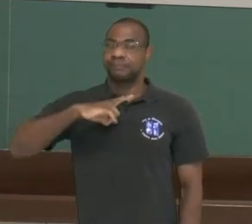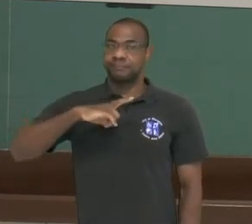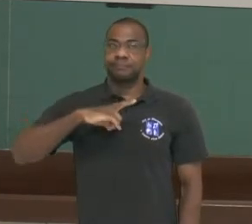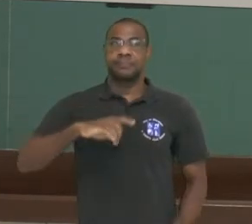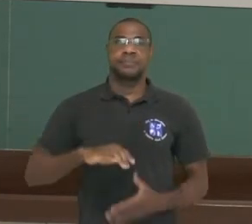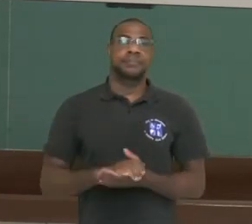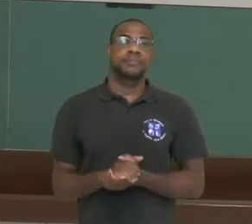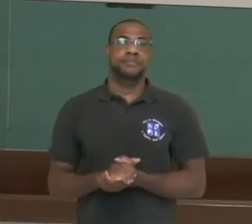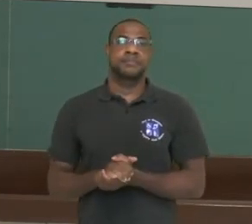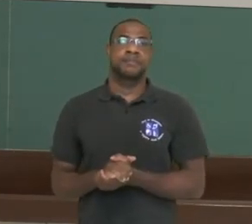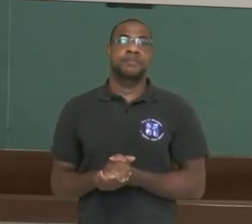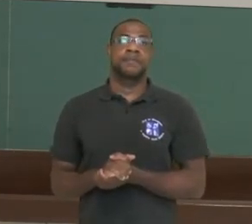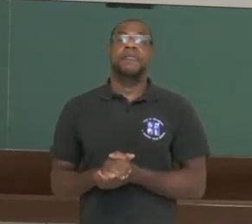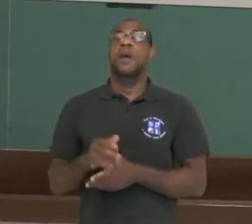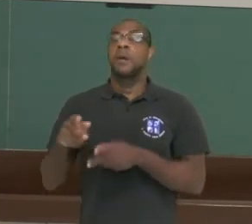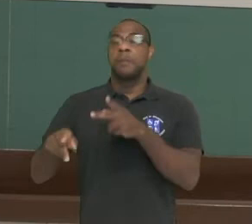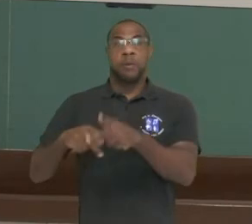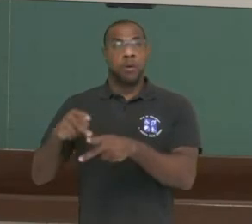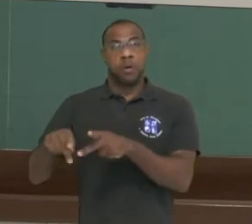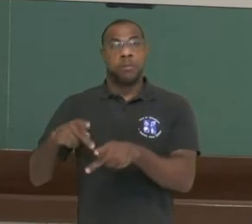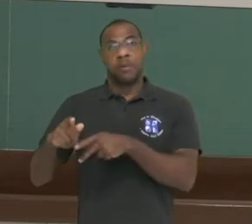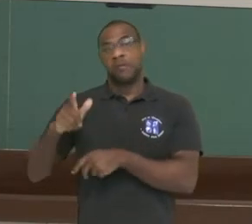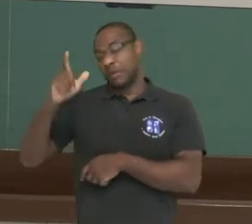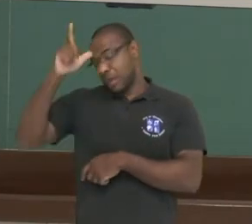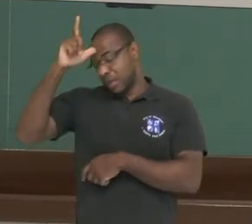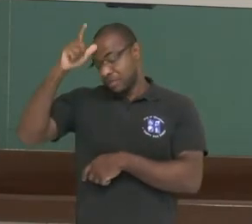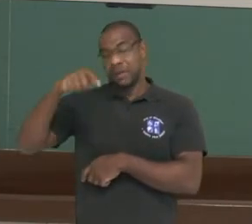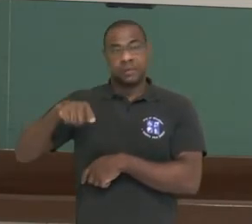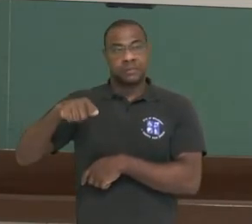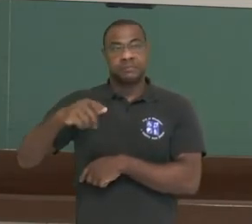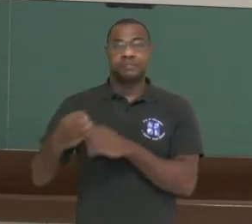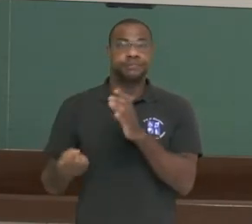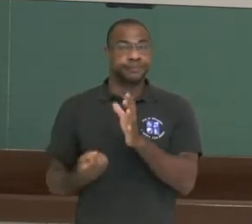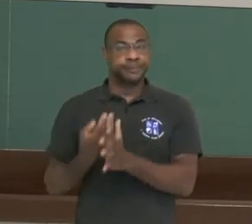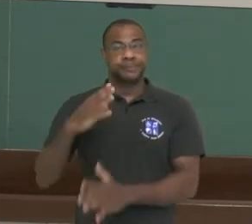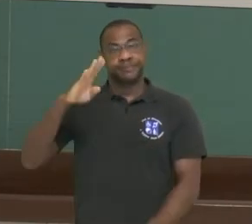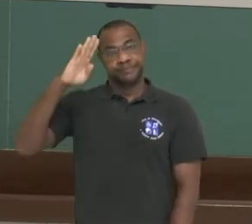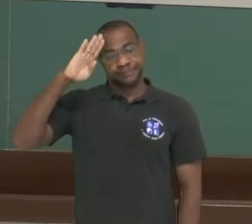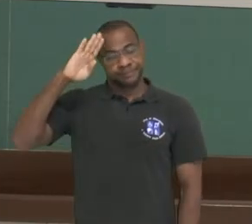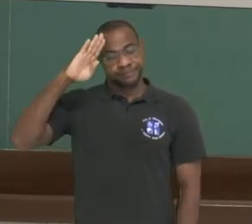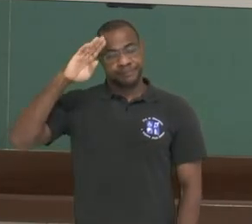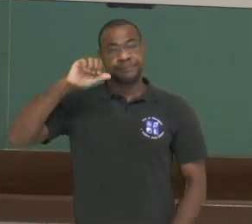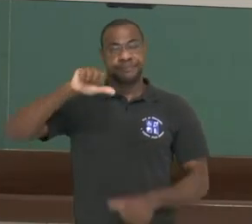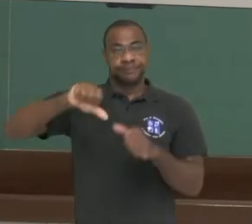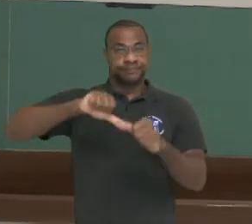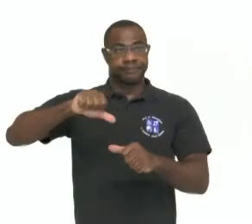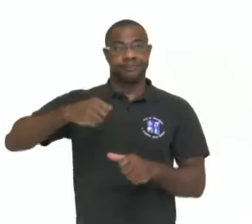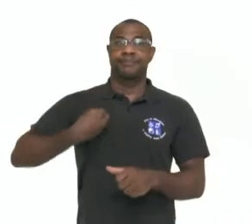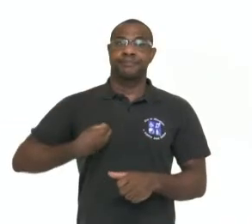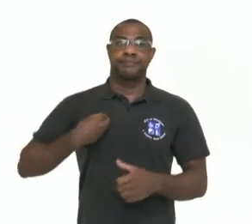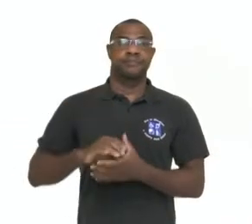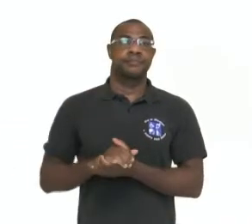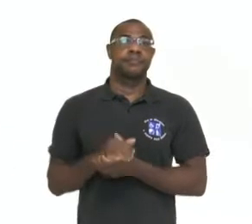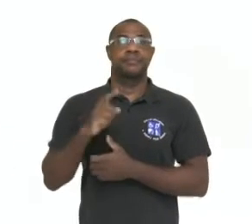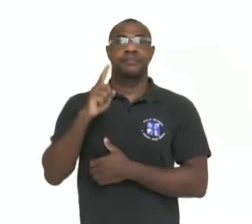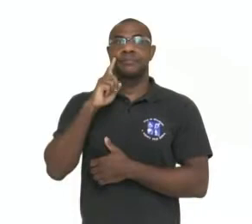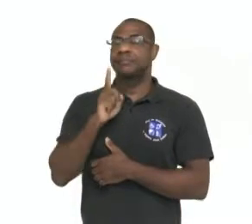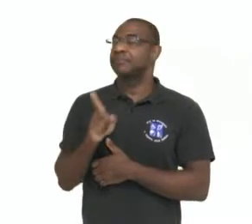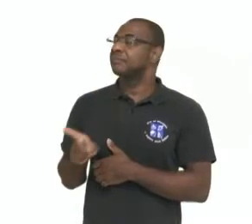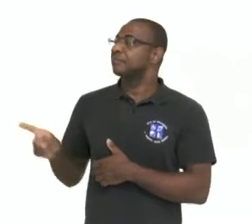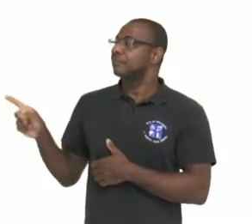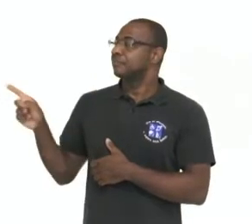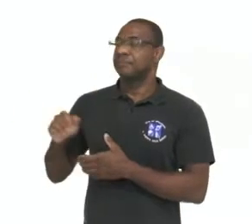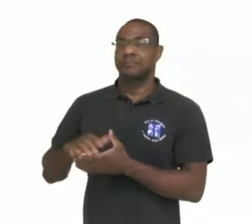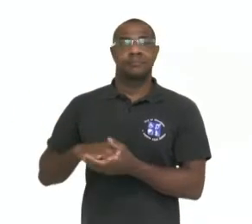professor? Sim, povos germânicos que se tornavam soldados do Império Romano. Aqui um exemplo de uma gravura de soldados góticos,